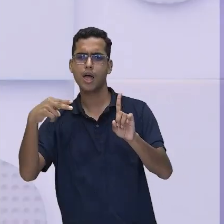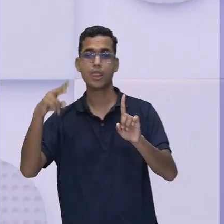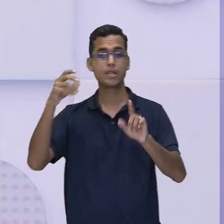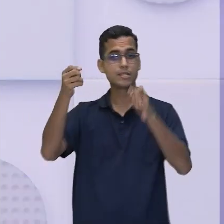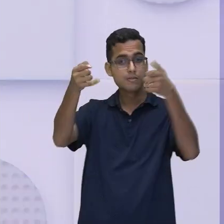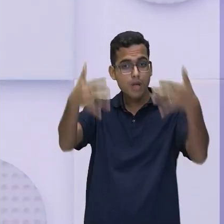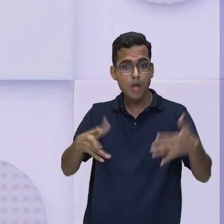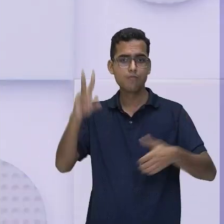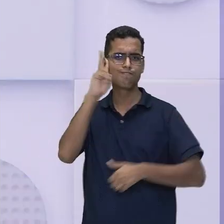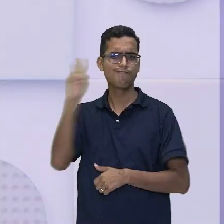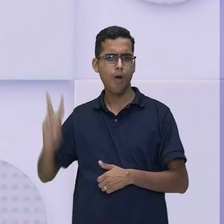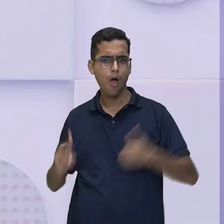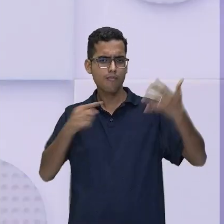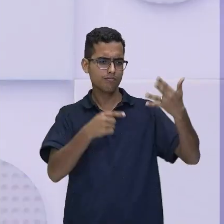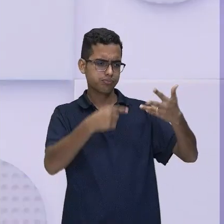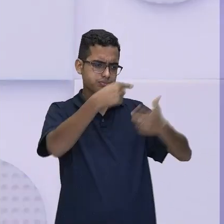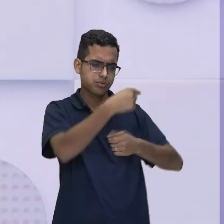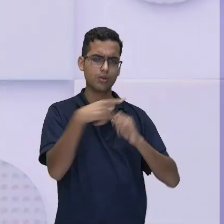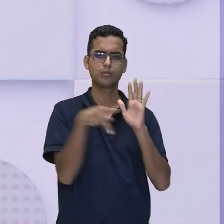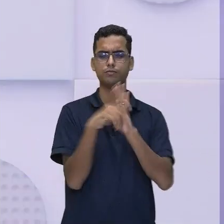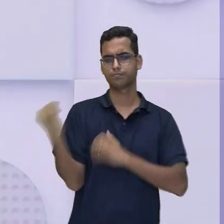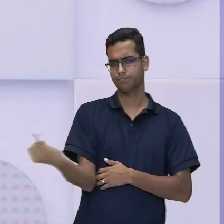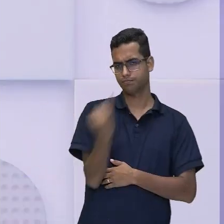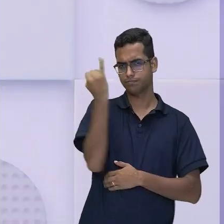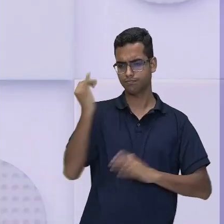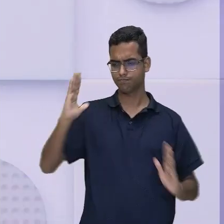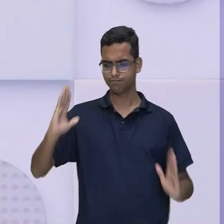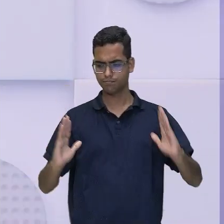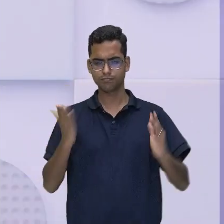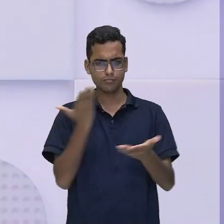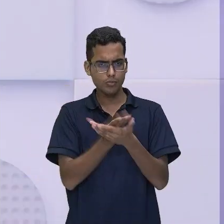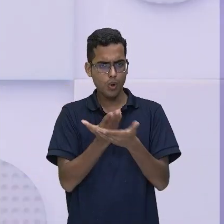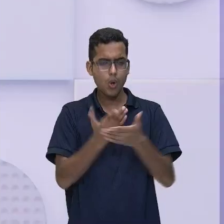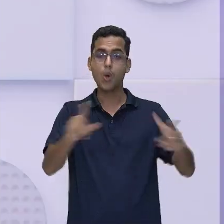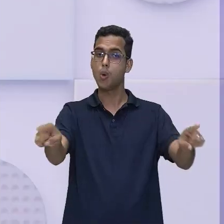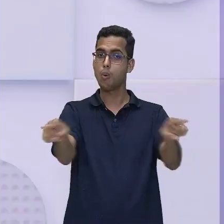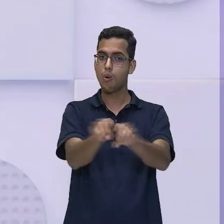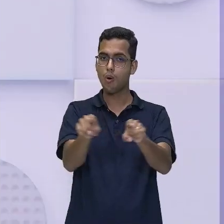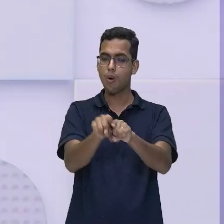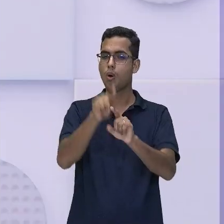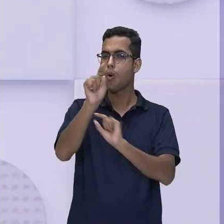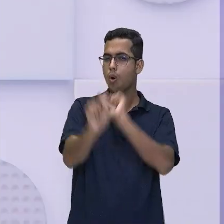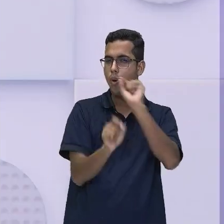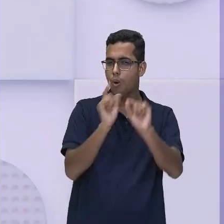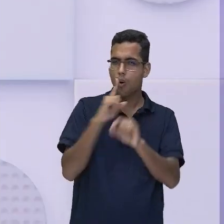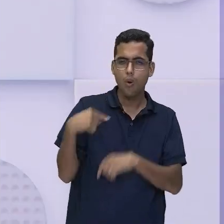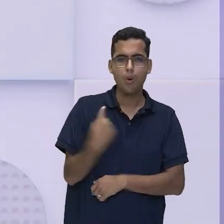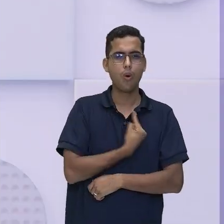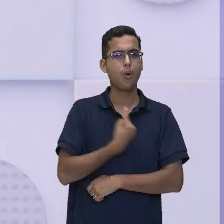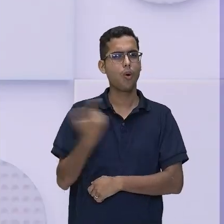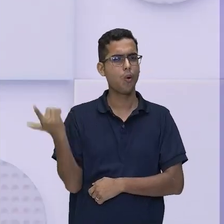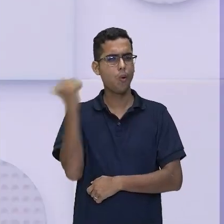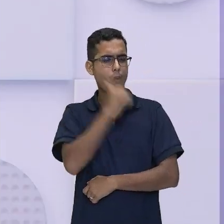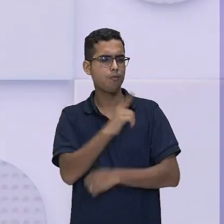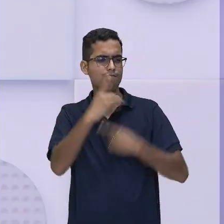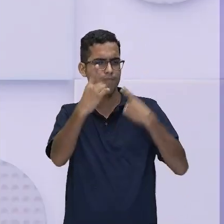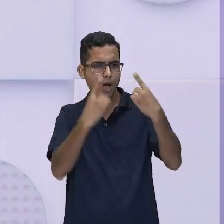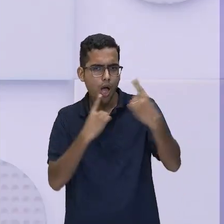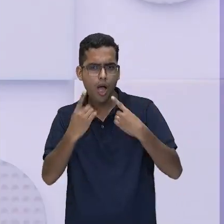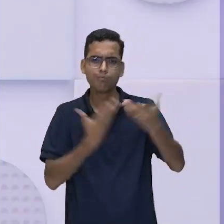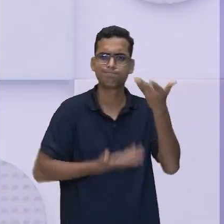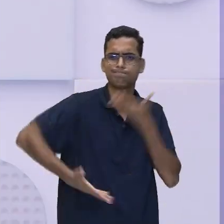que são muito importantes dessa unidade e, ao mesmo tempo, sedimentamos todo um diálogo